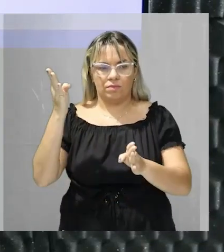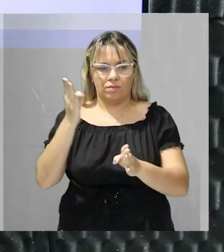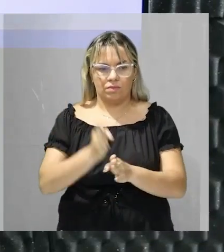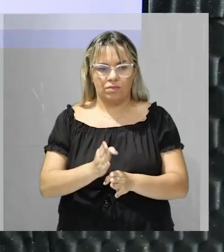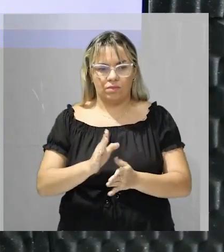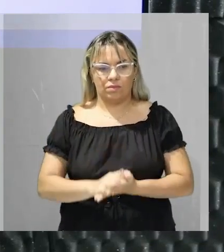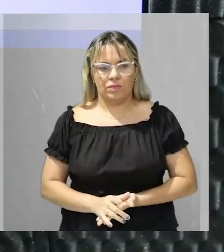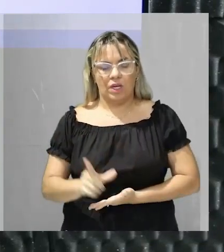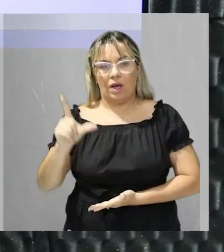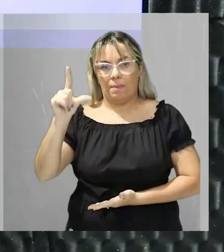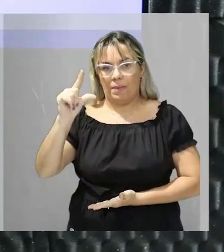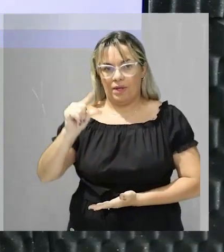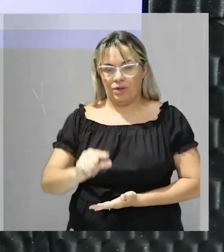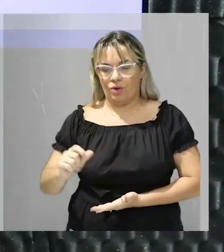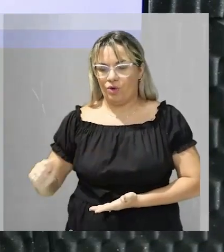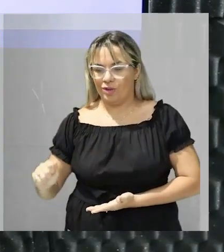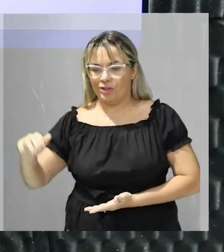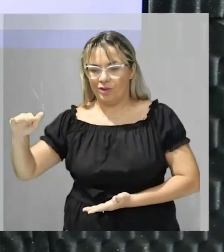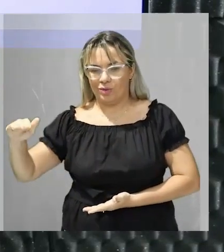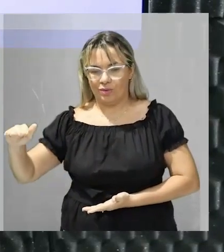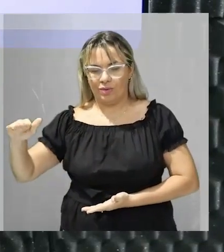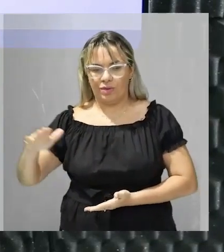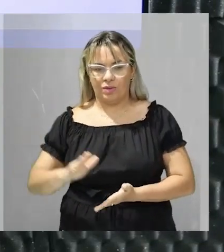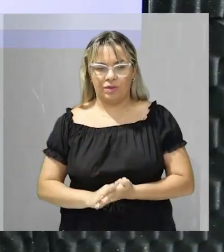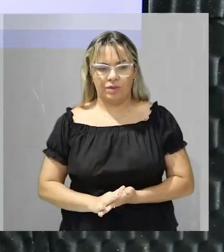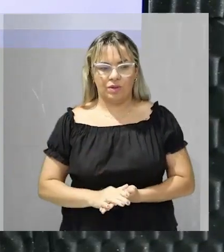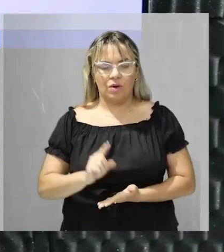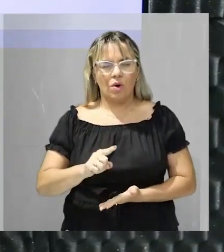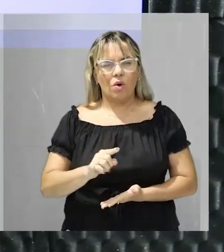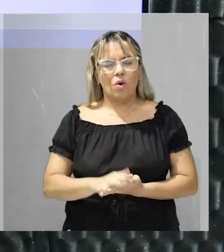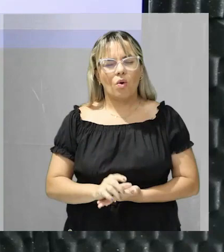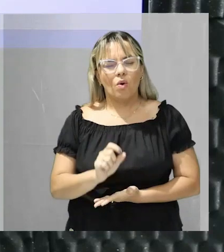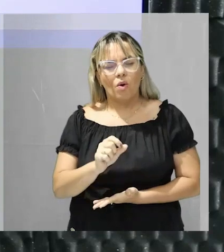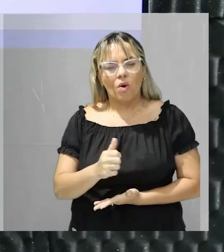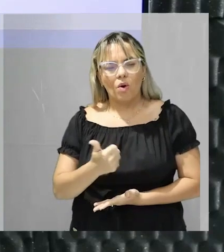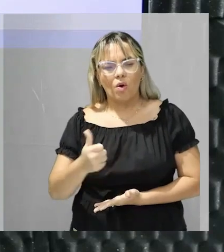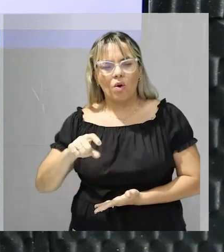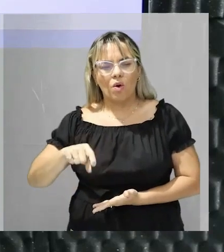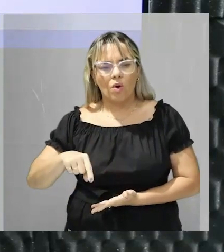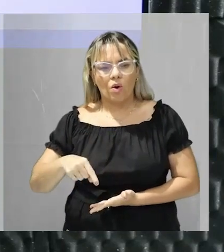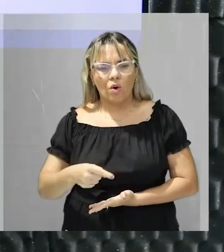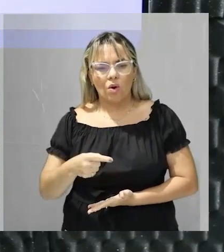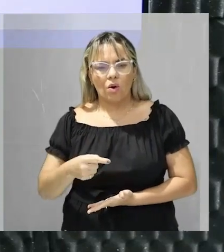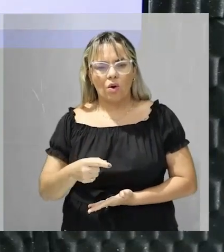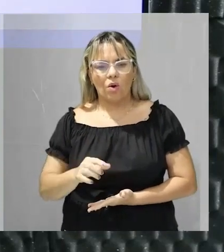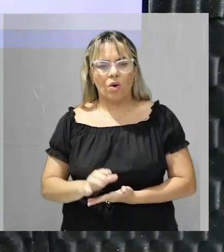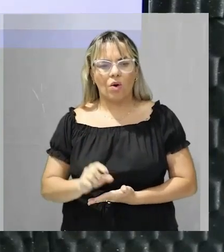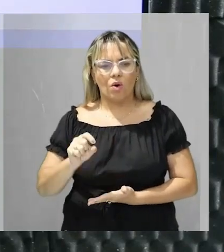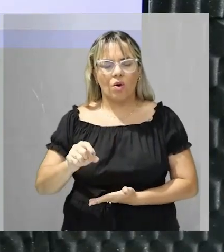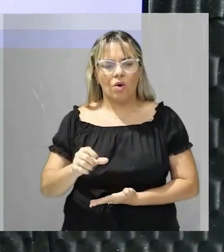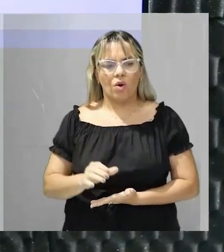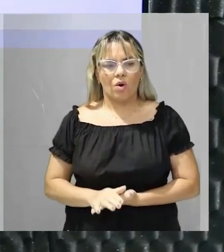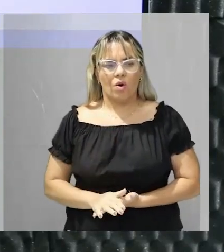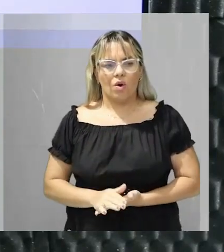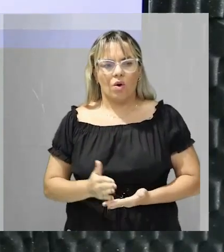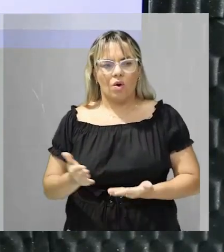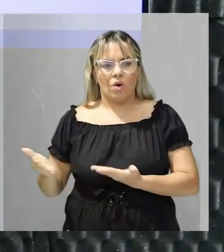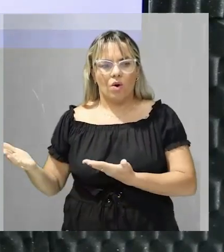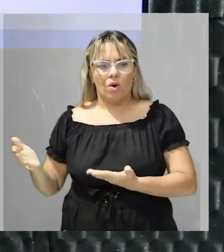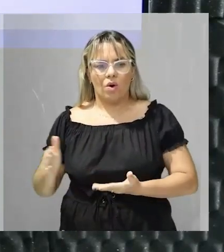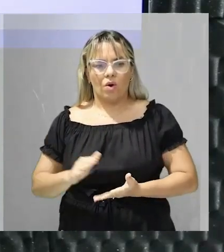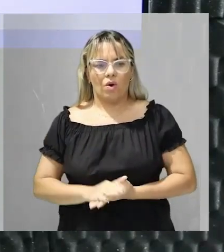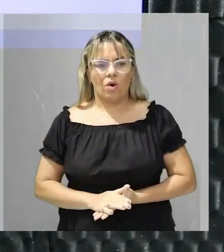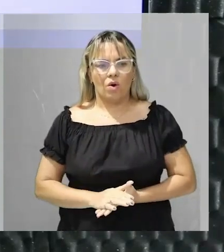a menor das alturas Olha só um e 84 só para tu ter uma ideia é o Serginho tá